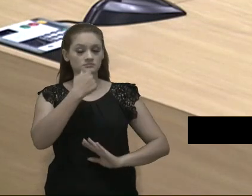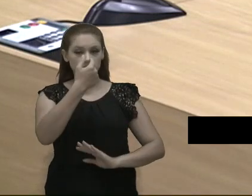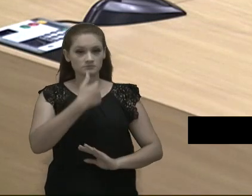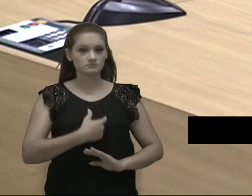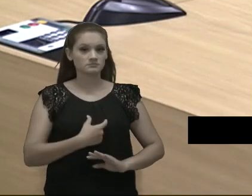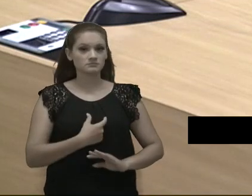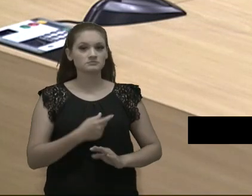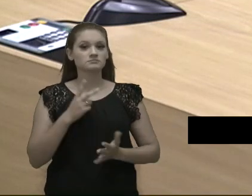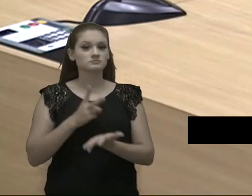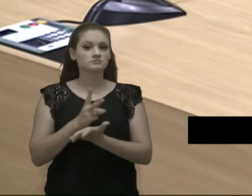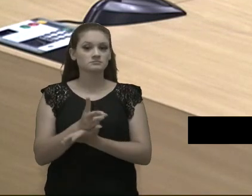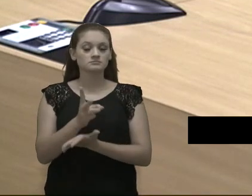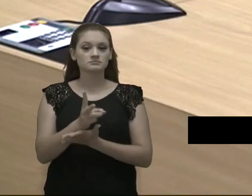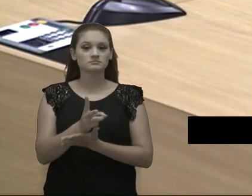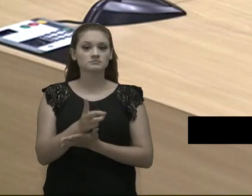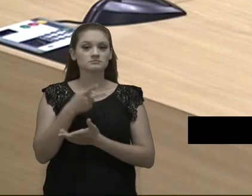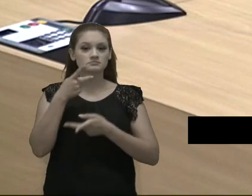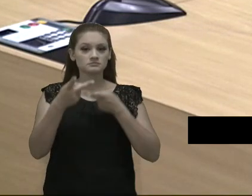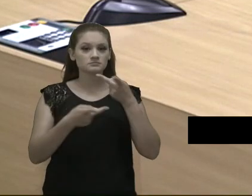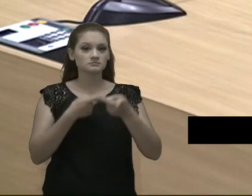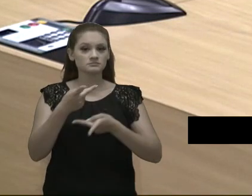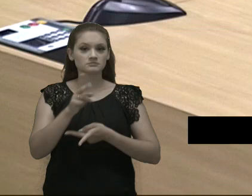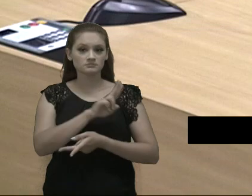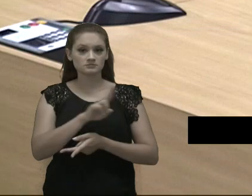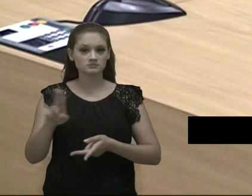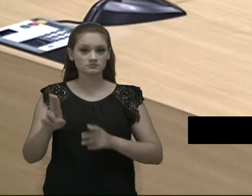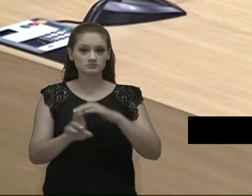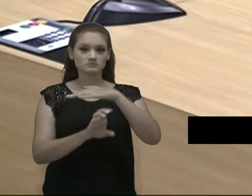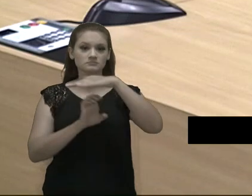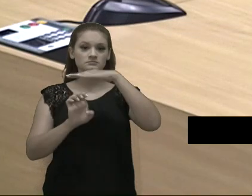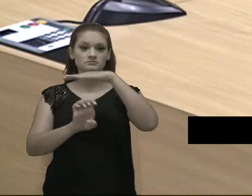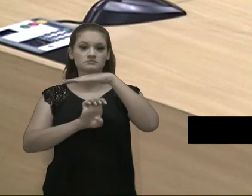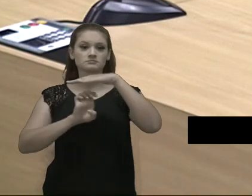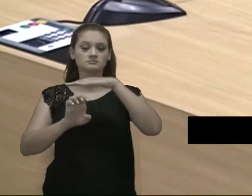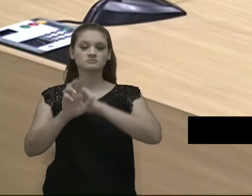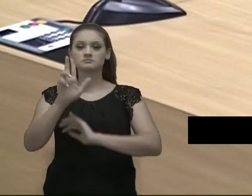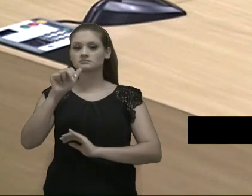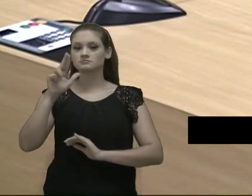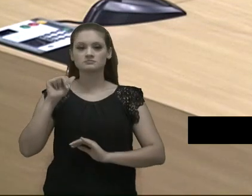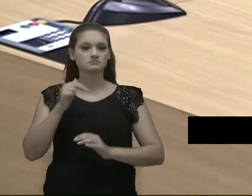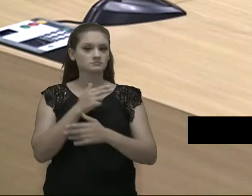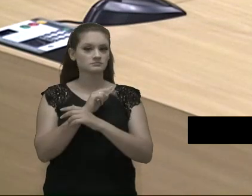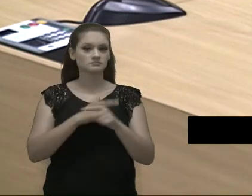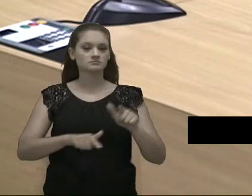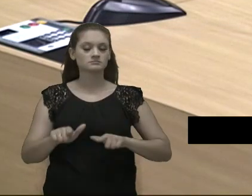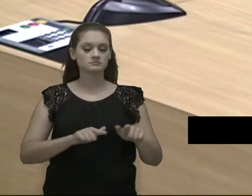de rotina, eu estou falando o nome da minha empresa também. Uhum. Nunca prestei. Tá.